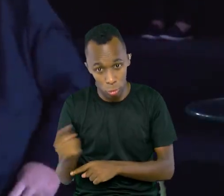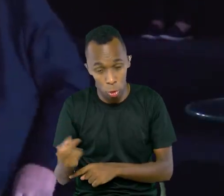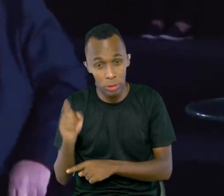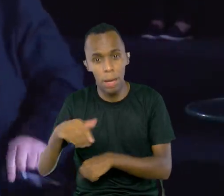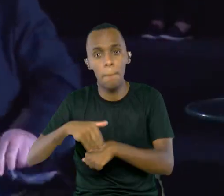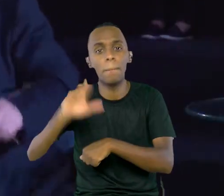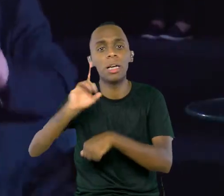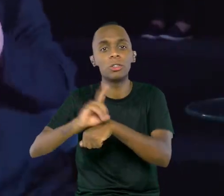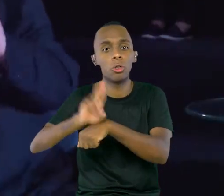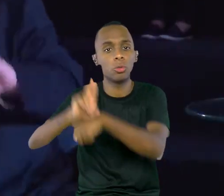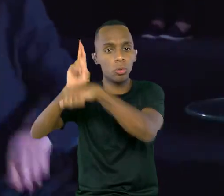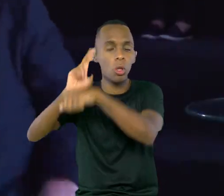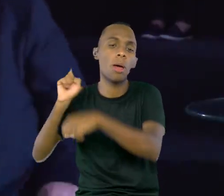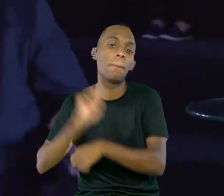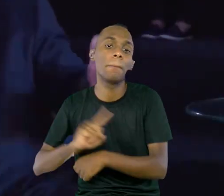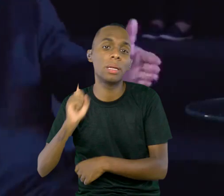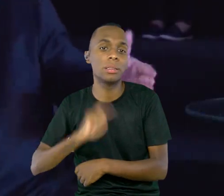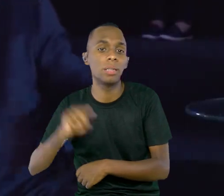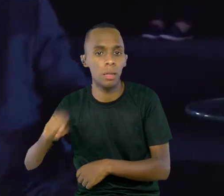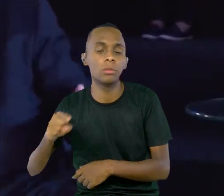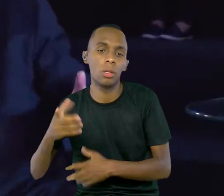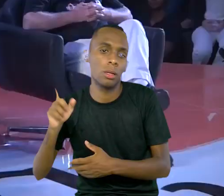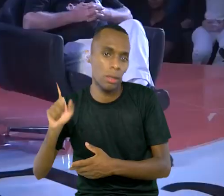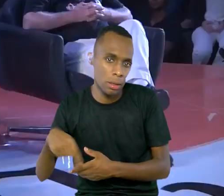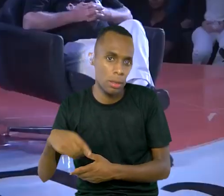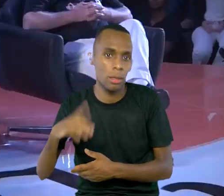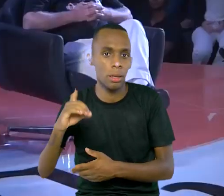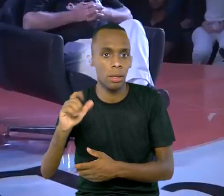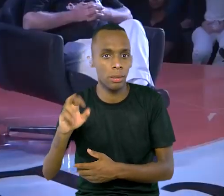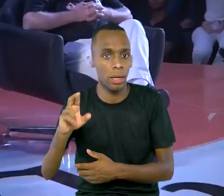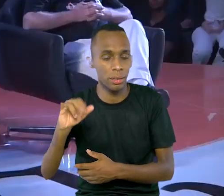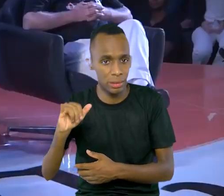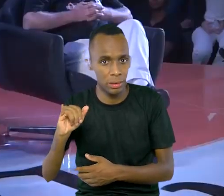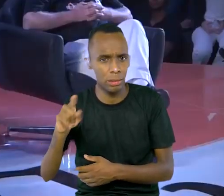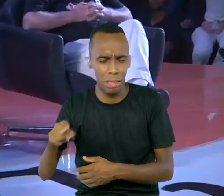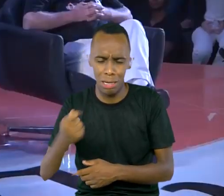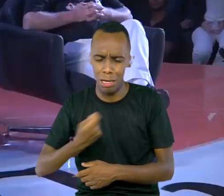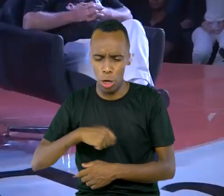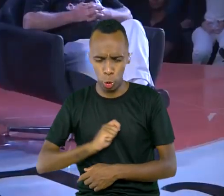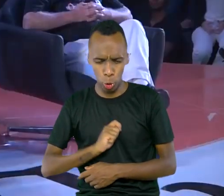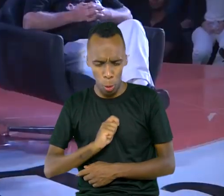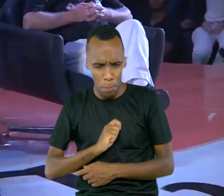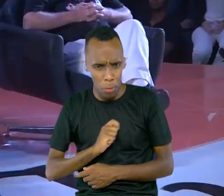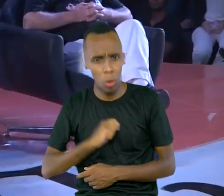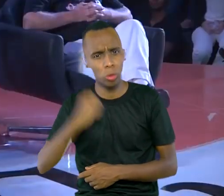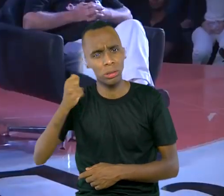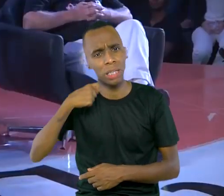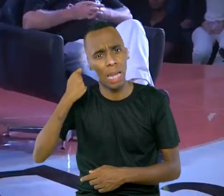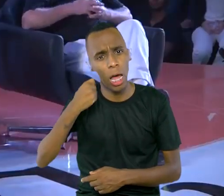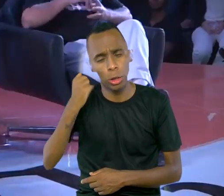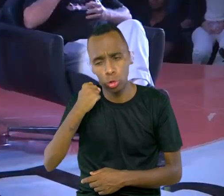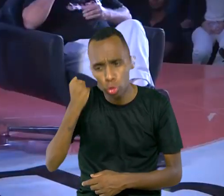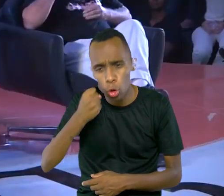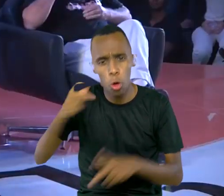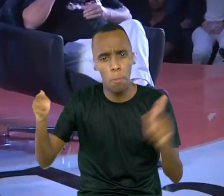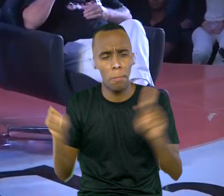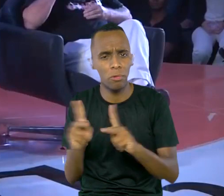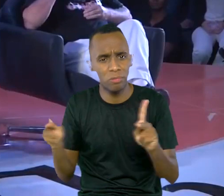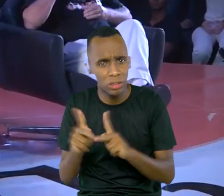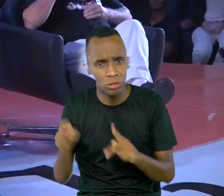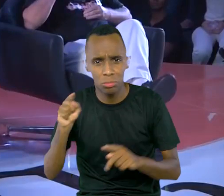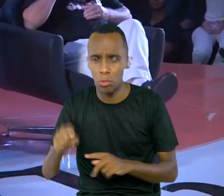de Paulo Freire, o brasileiro mais honrado é o mineiro de Montes Claros, Darcy Ribeiro. Antropólogo,